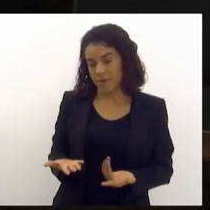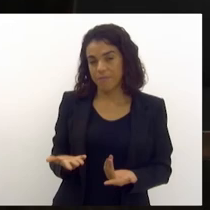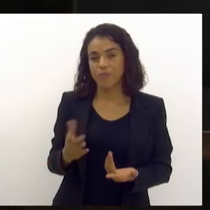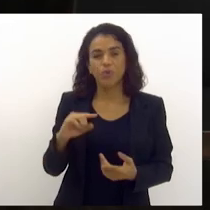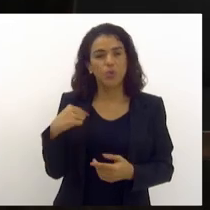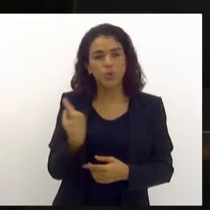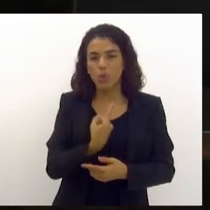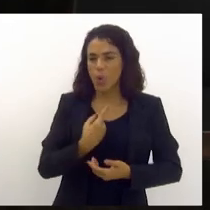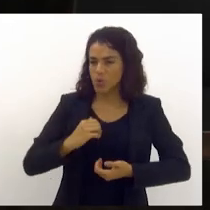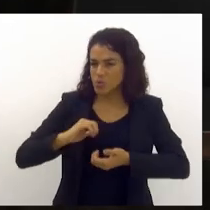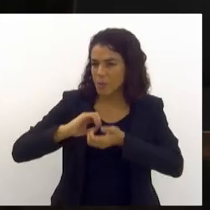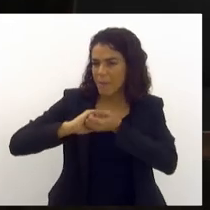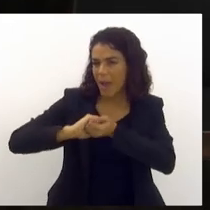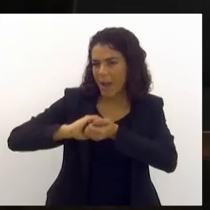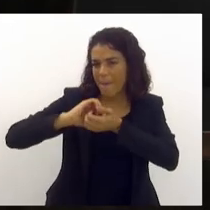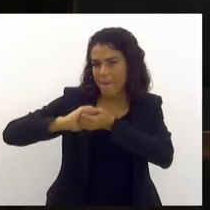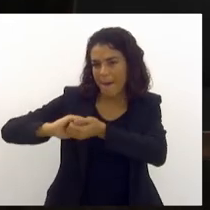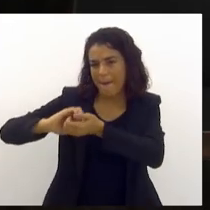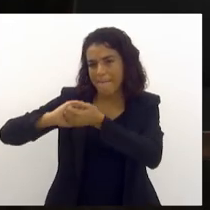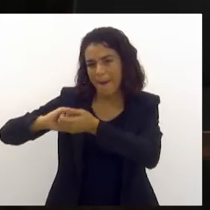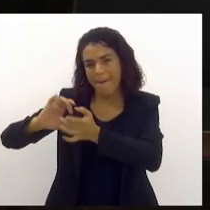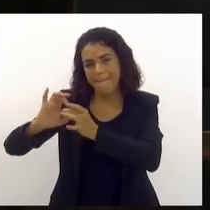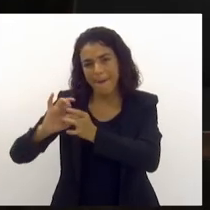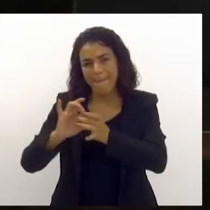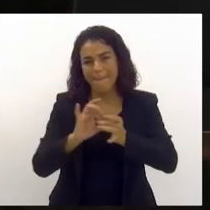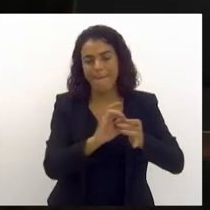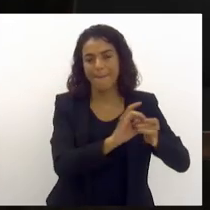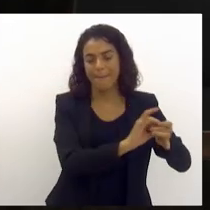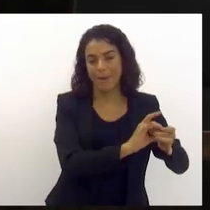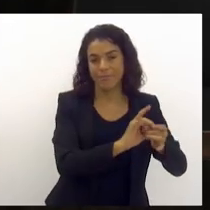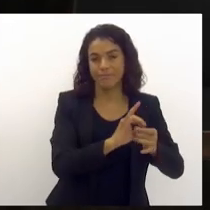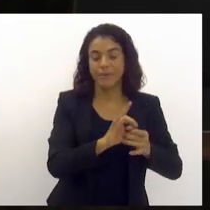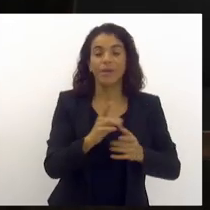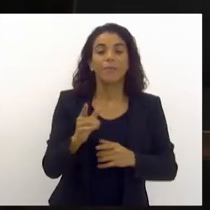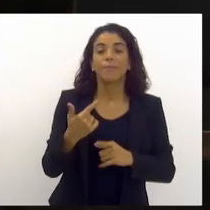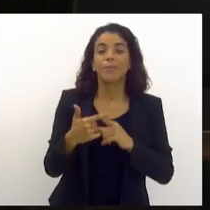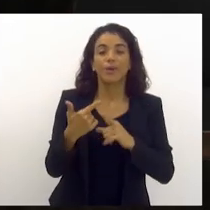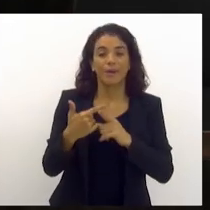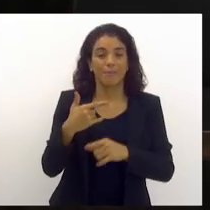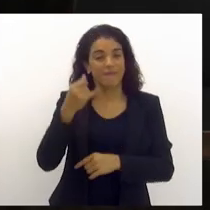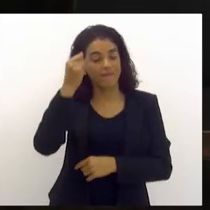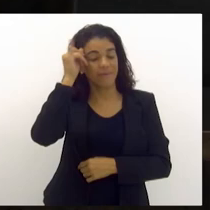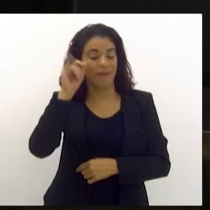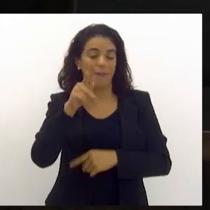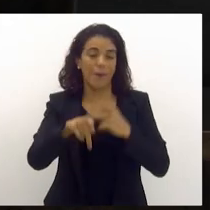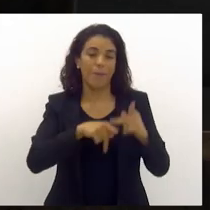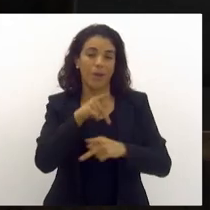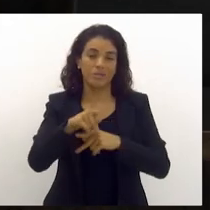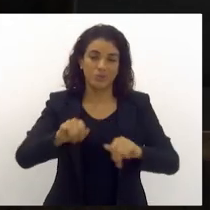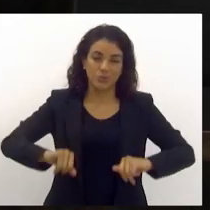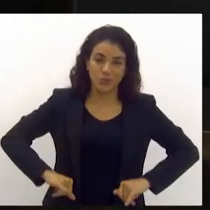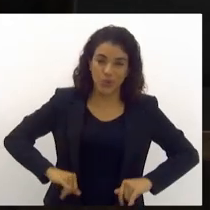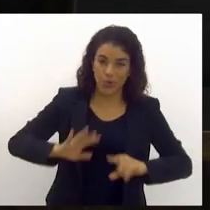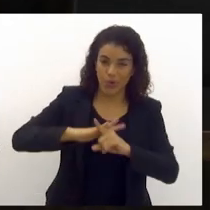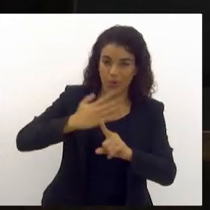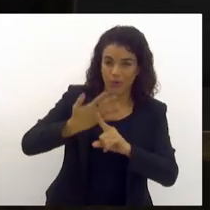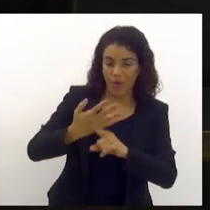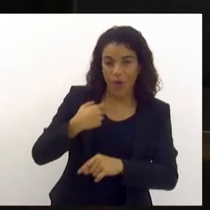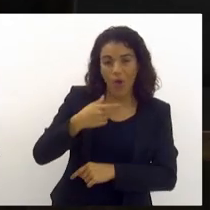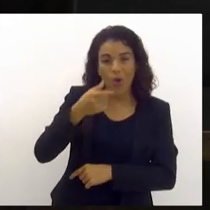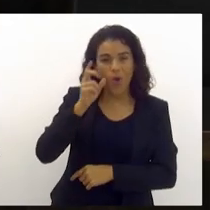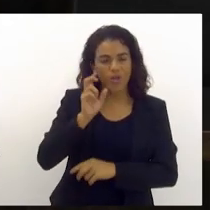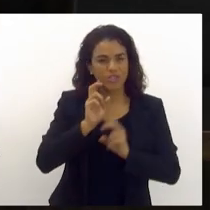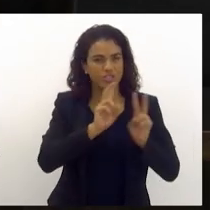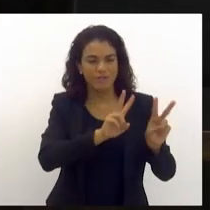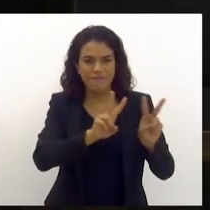de mãos dadas, encontrando uma solução para que o nosso povo não pague a conta daquilo que a gente assistiu ontem, que infelizmente não